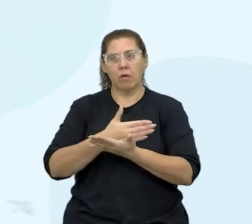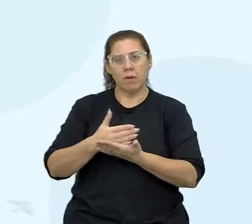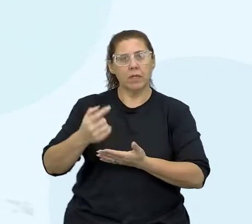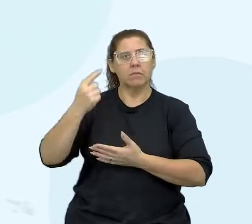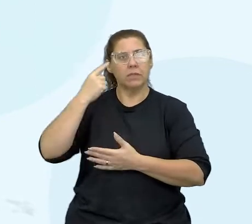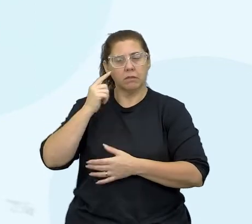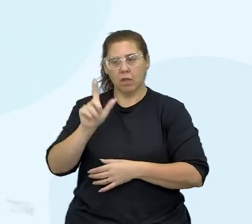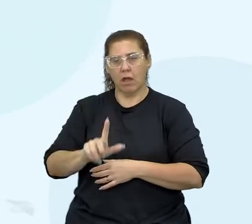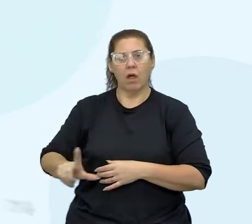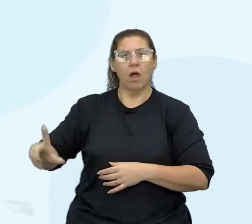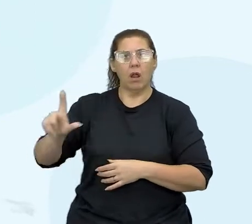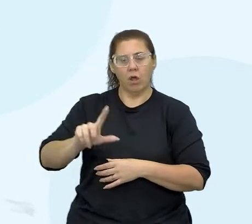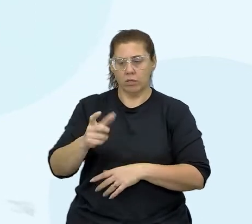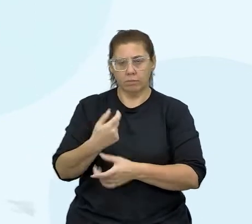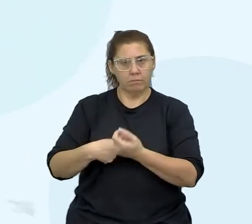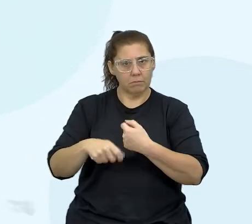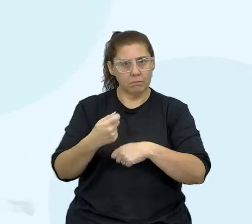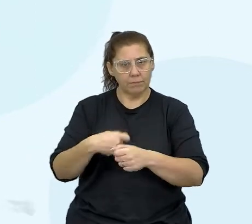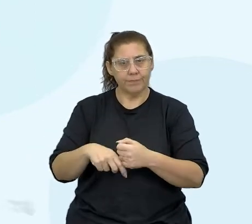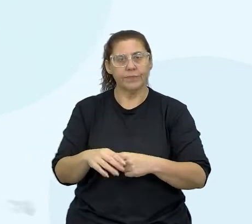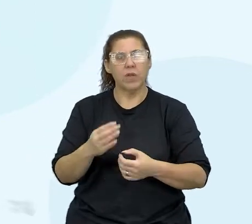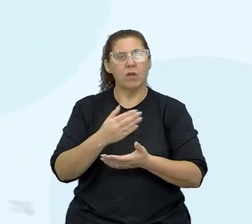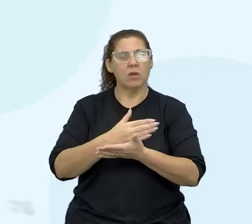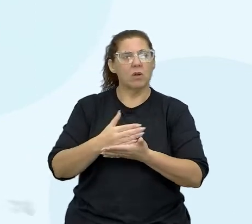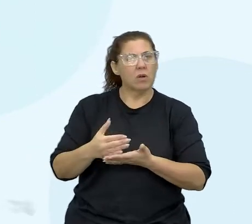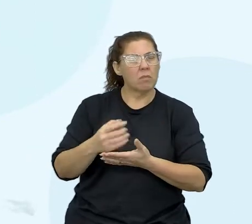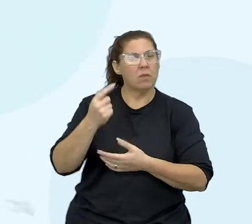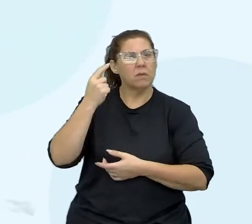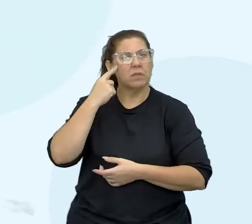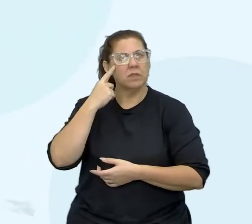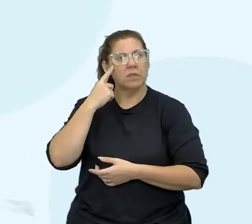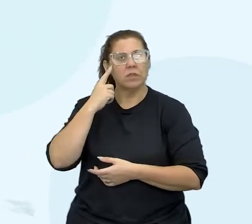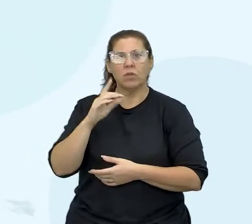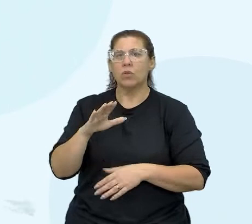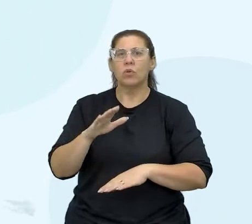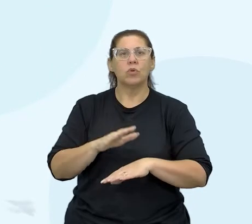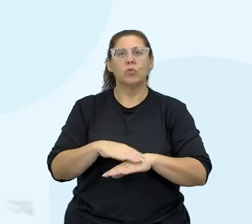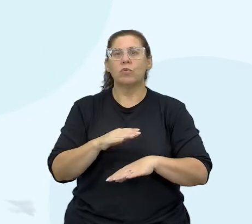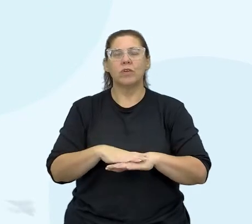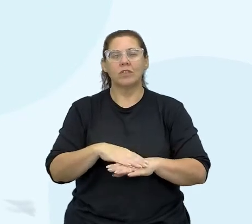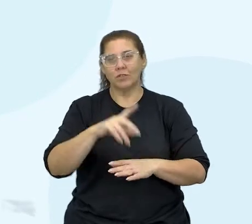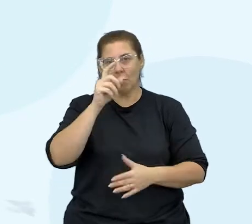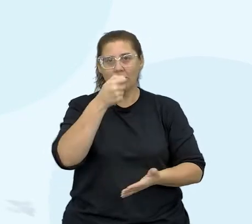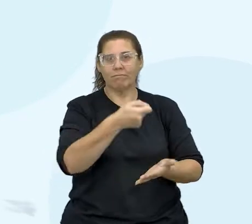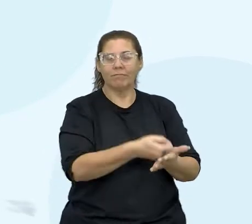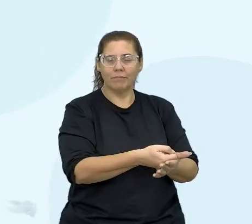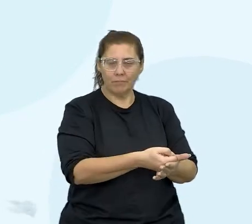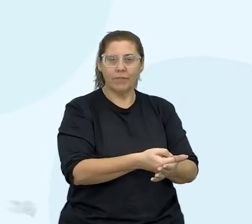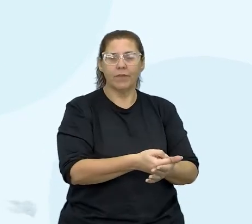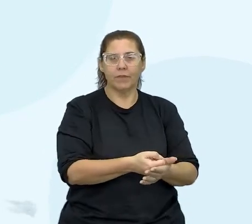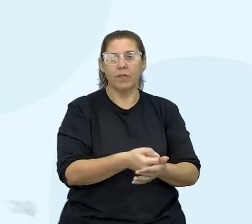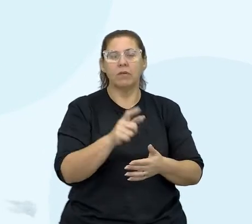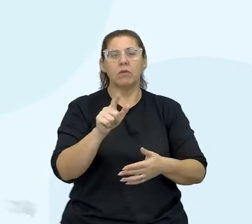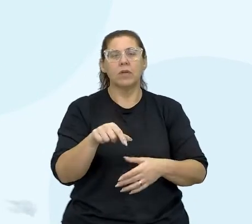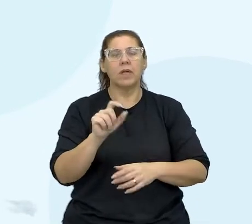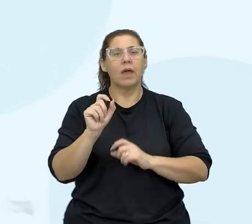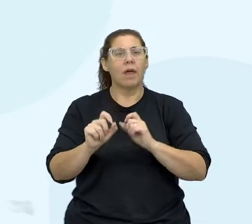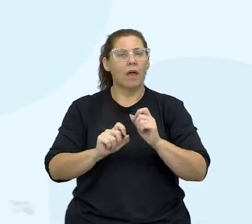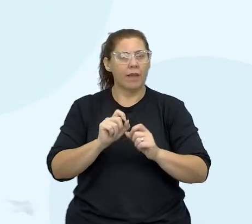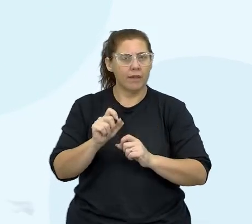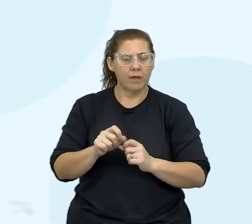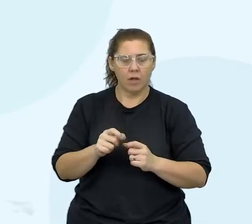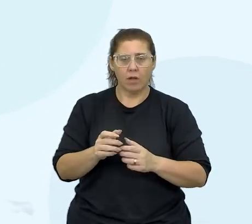nessa lógica de mercado, ela começa muitas vezes não cumprir a sua função, que teoricamente deveria ser